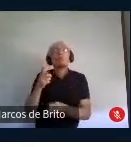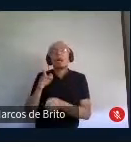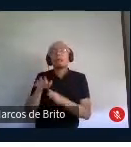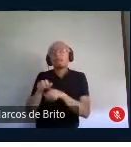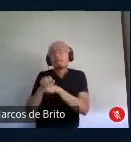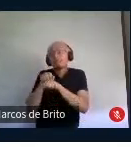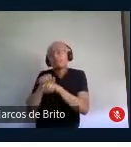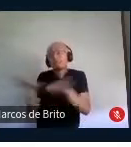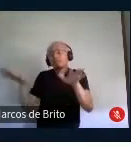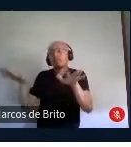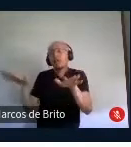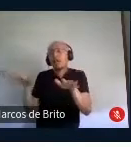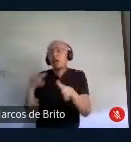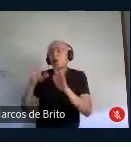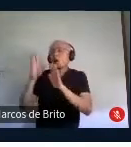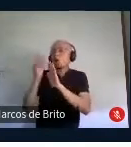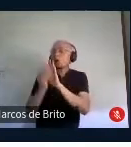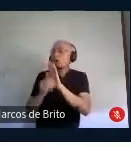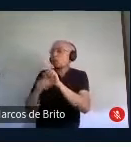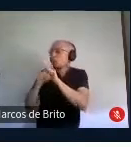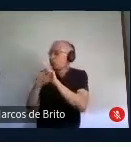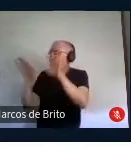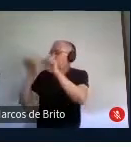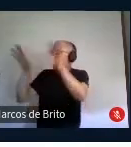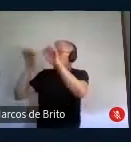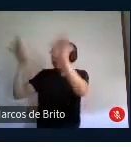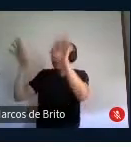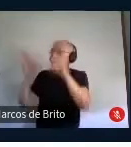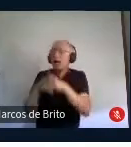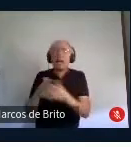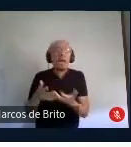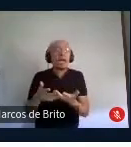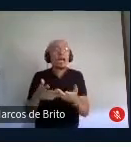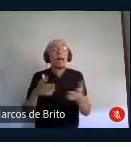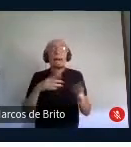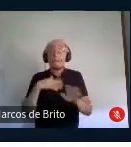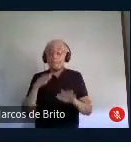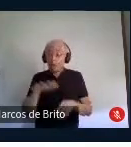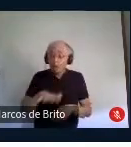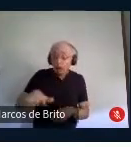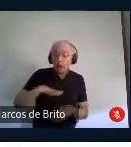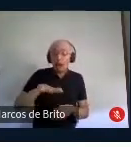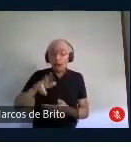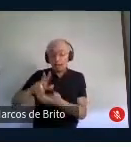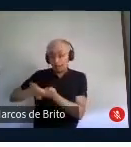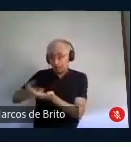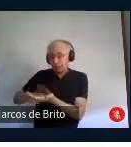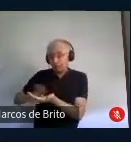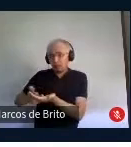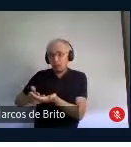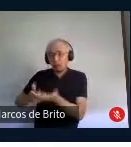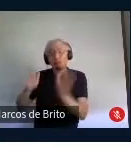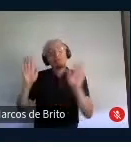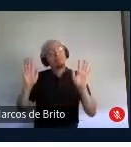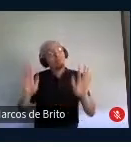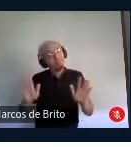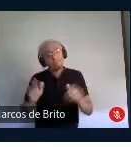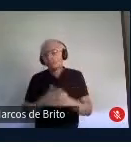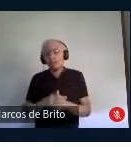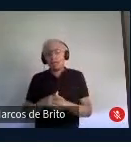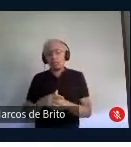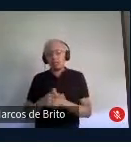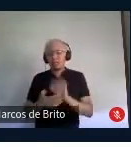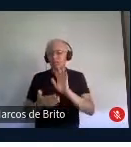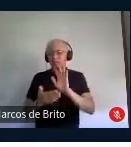de linguística e um aumento nos conteúdos da área dos estudos da tradução, porém, nenhum deles se